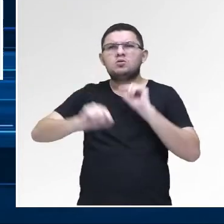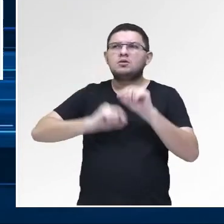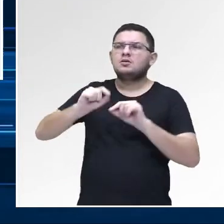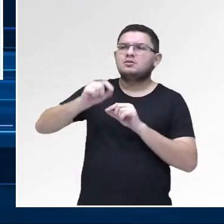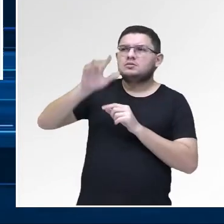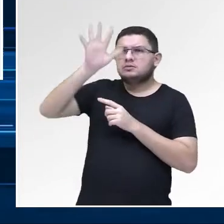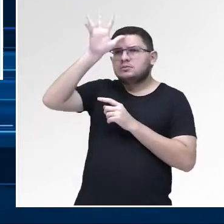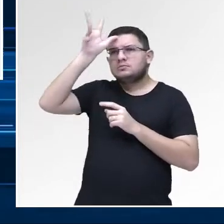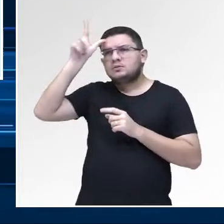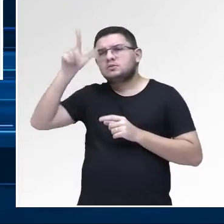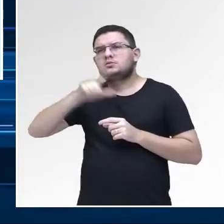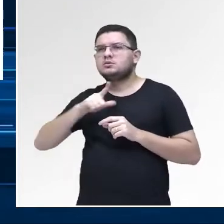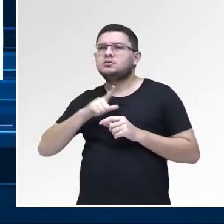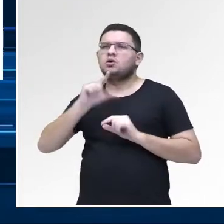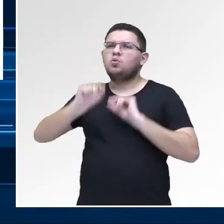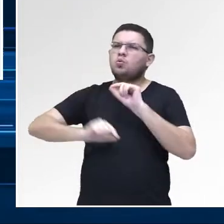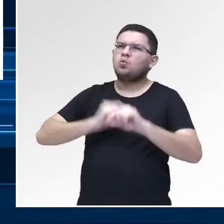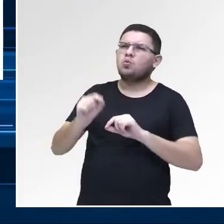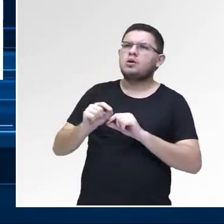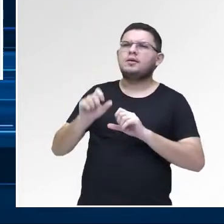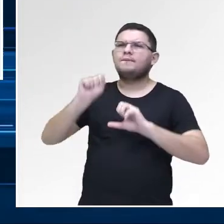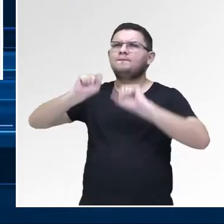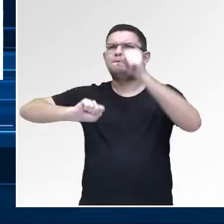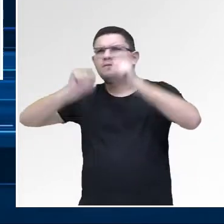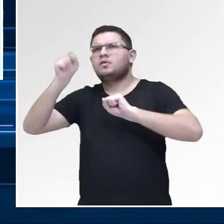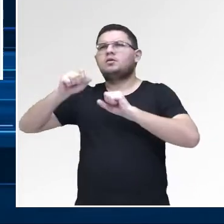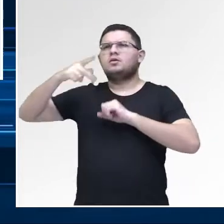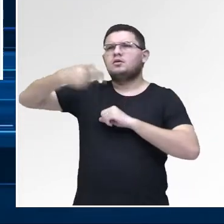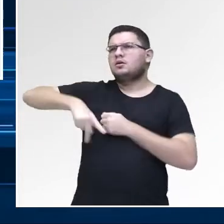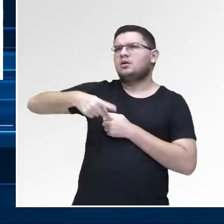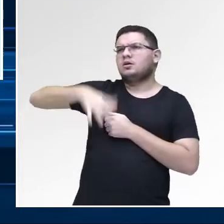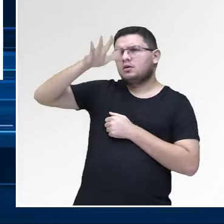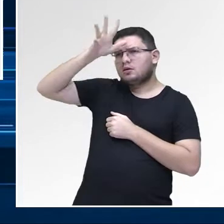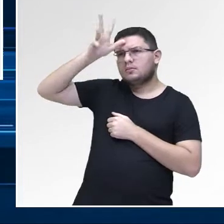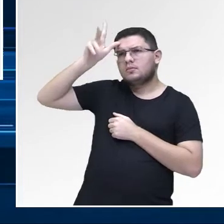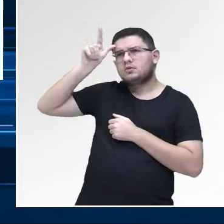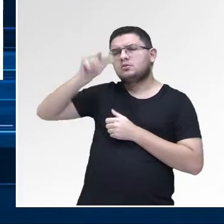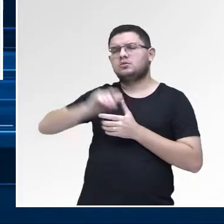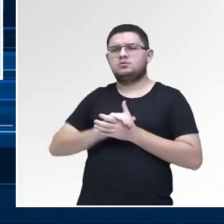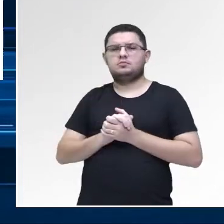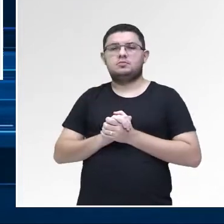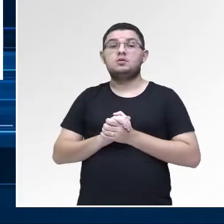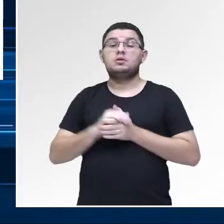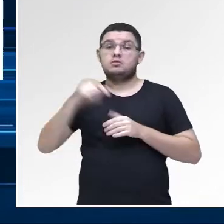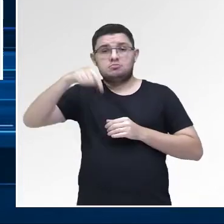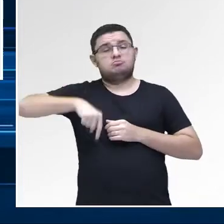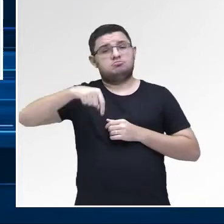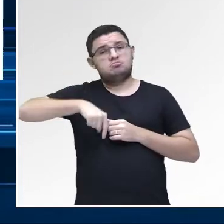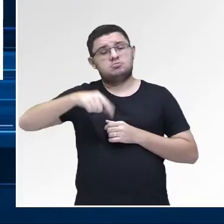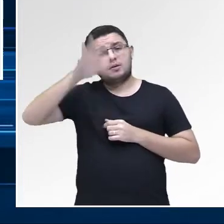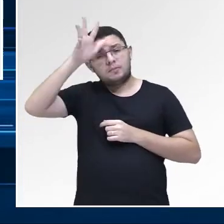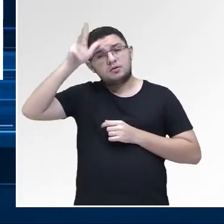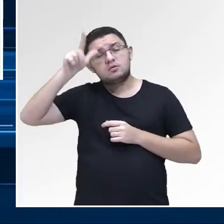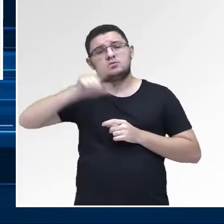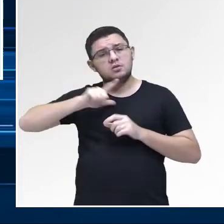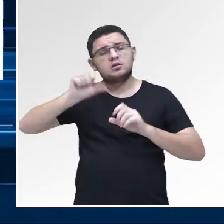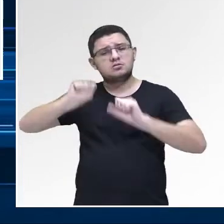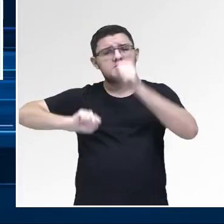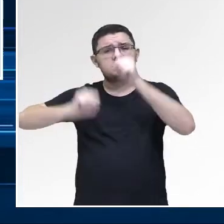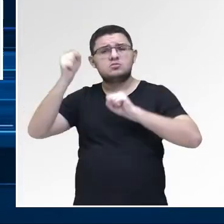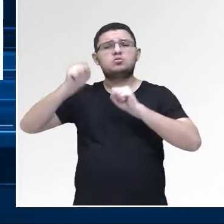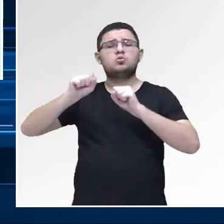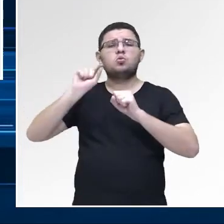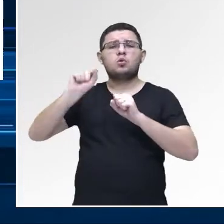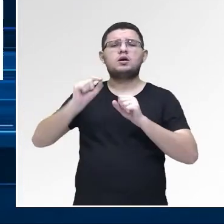de Manaus, né? A situação do Amazonas, nós temos aqui, né, indústria